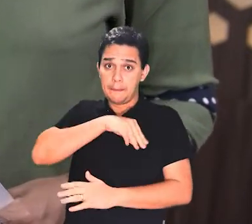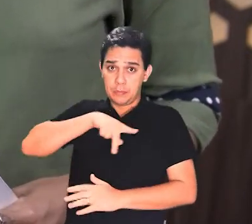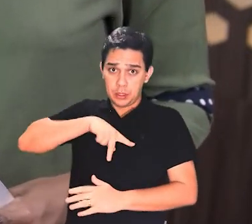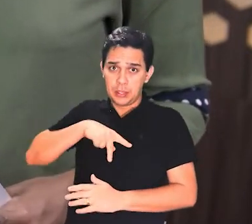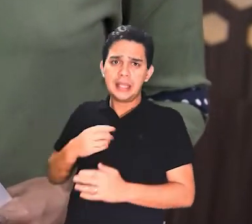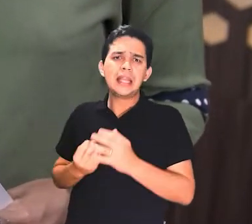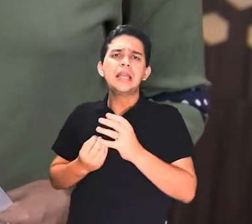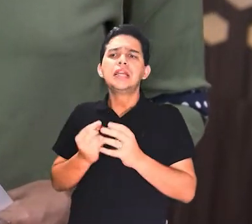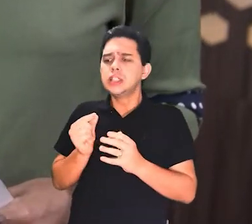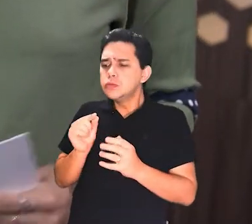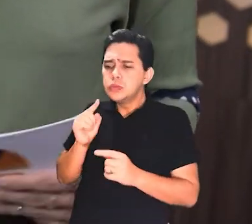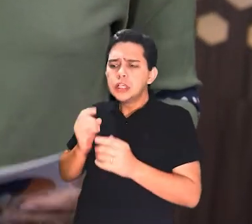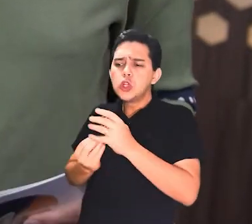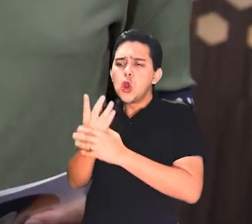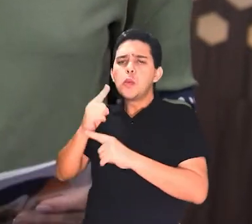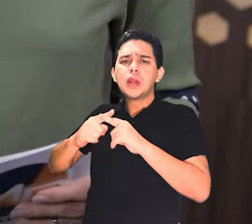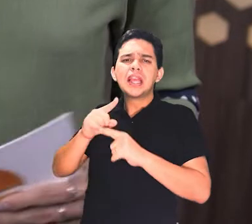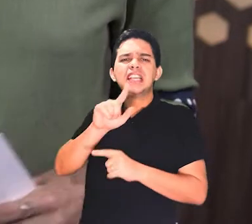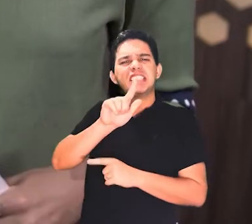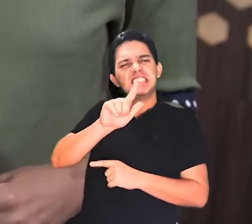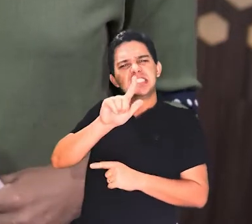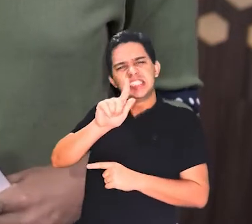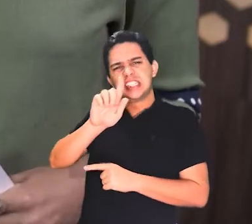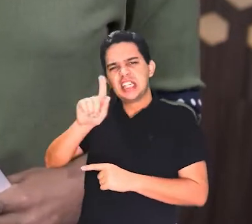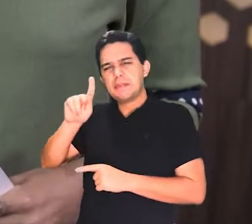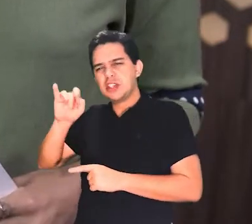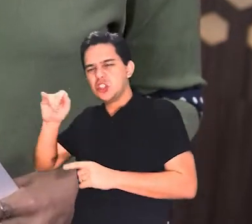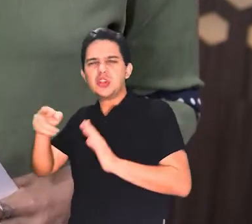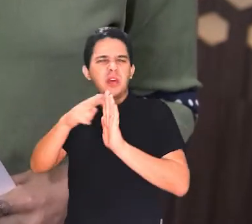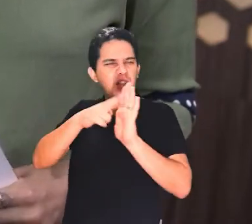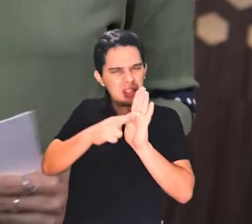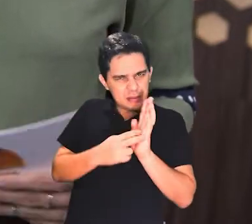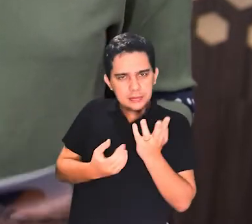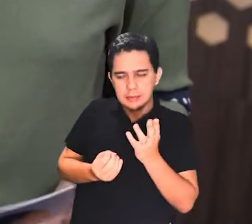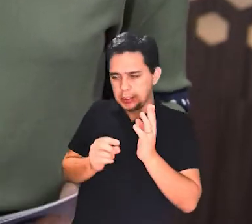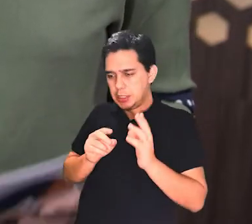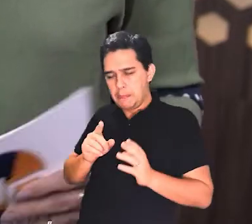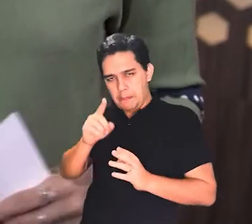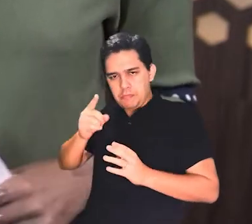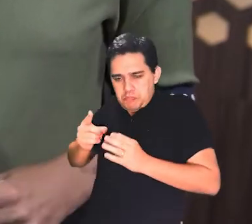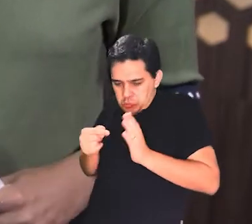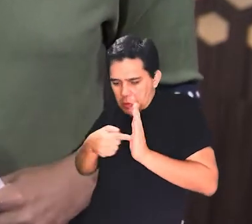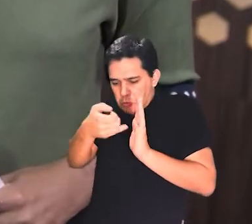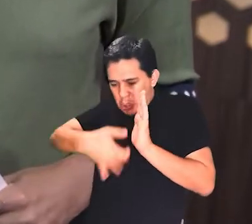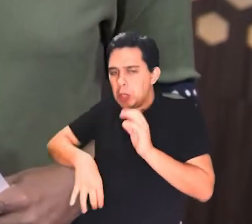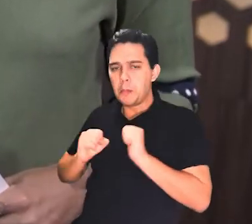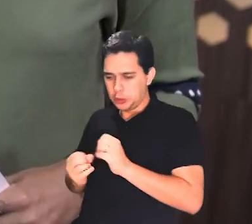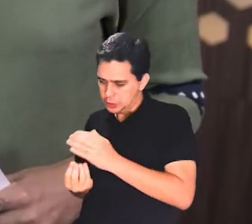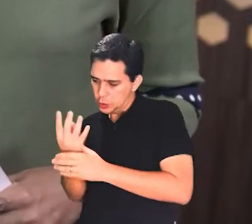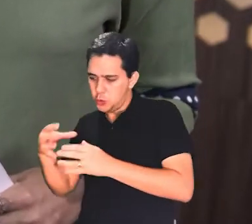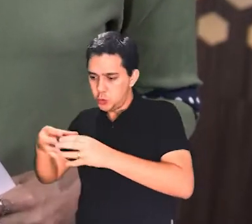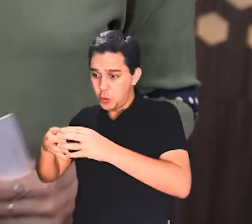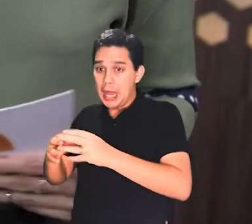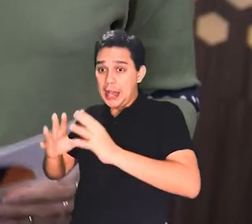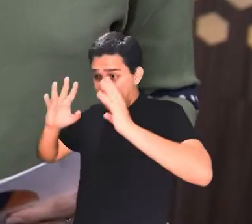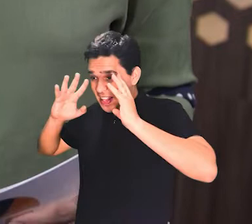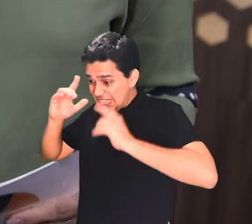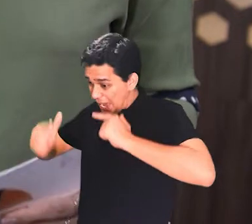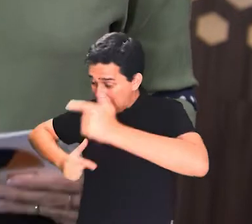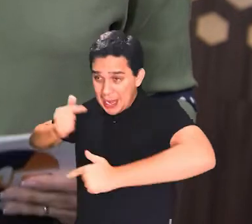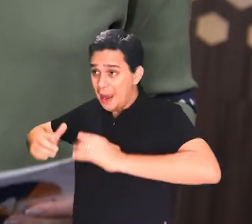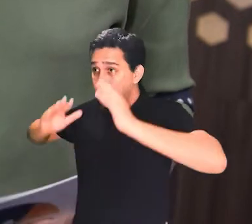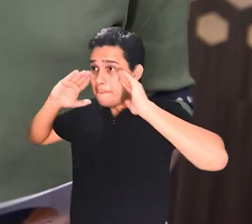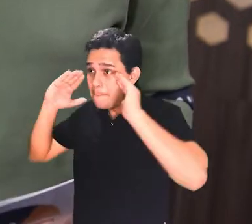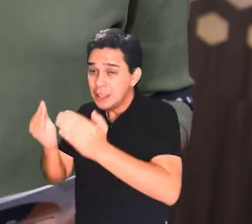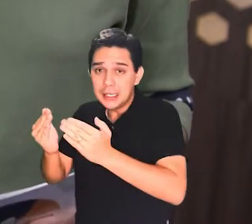2464 terá duração de 6 meses e atuará nos eixos da assistência social e saúde mental. Ela será integrada